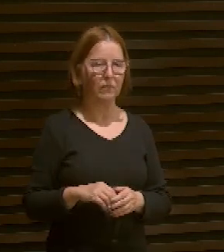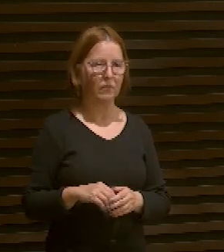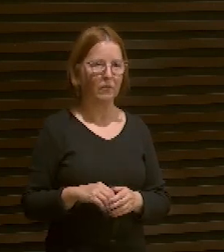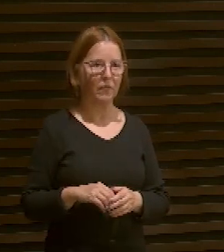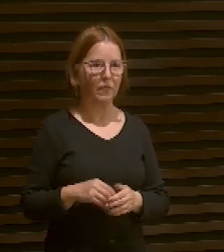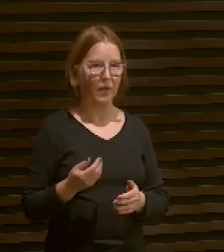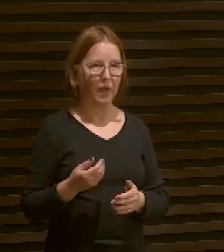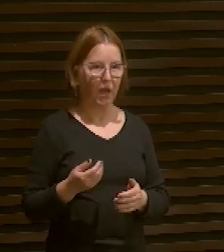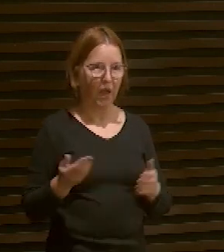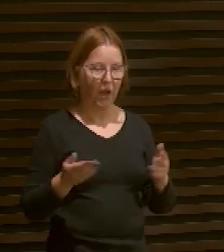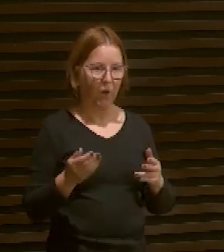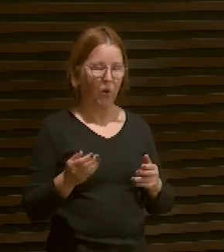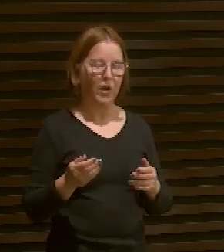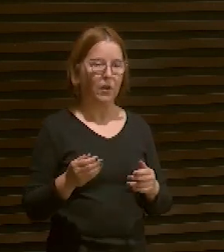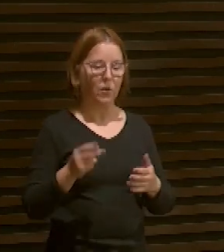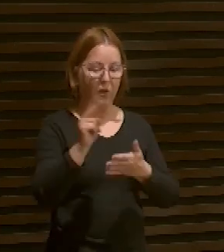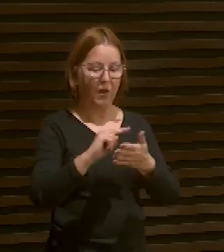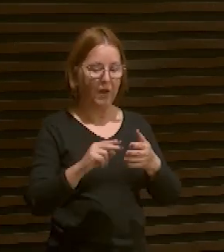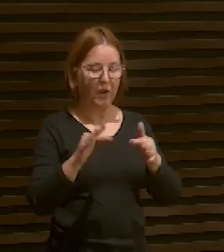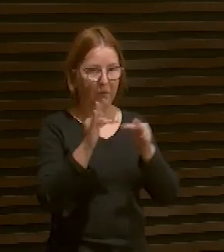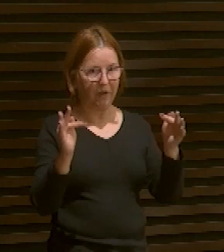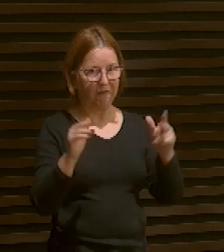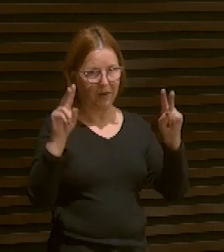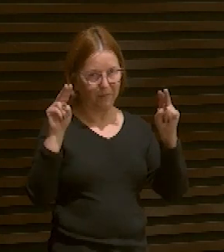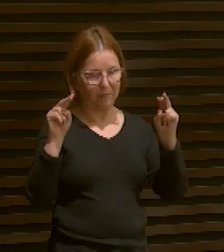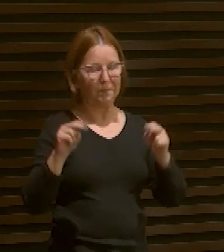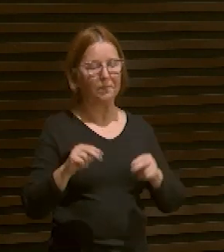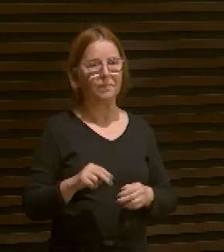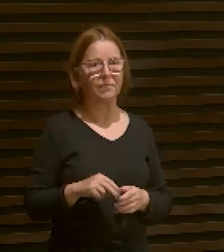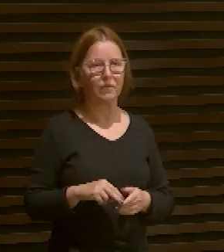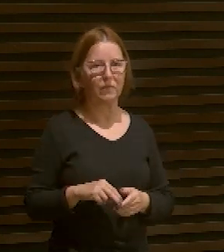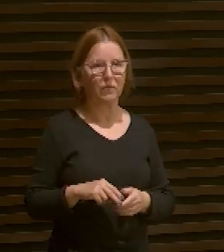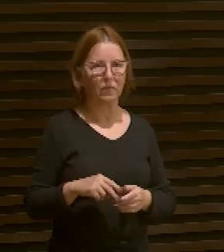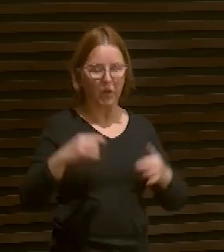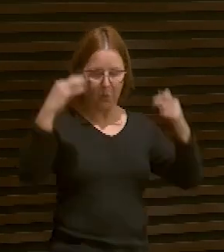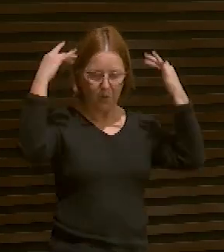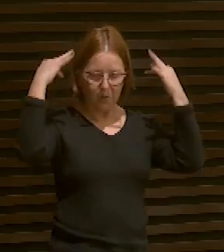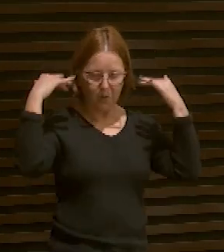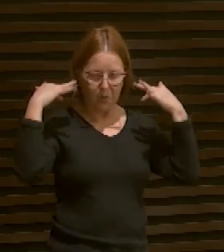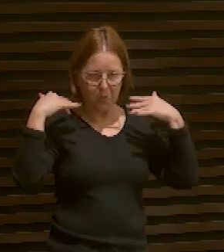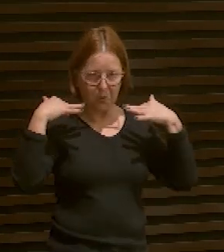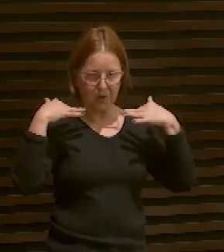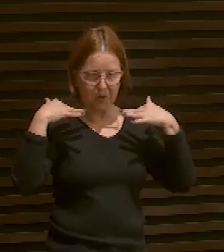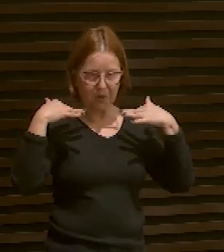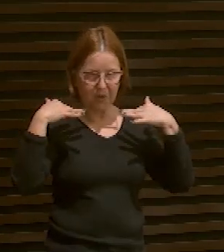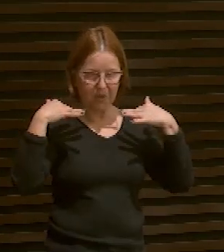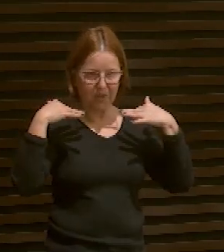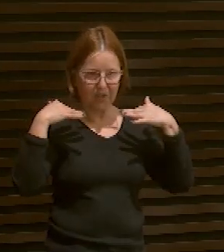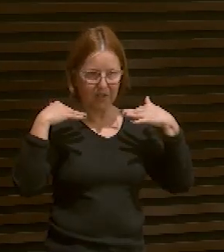vou ler uma frase para vocês aqui que eu achei muito interessante. O suor é o líquido da